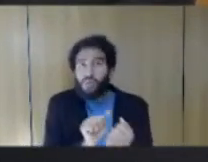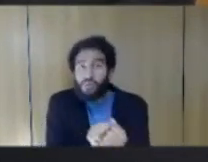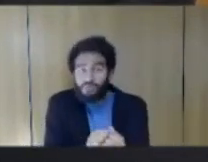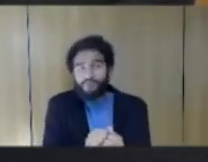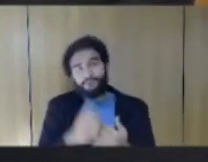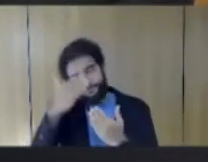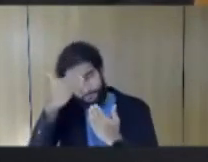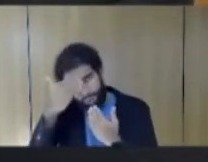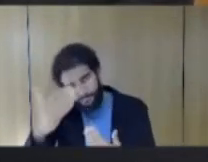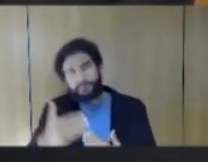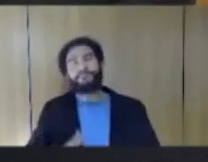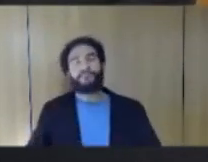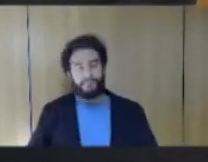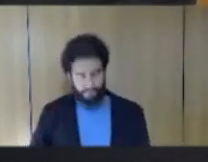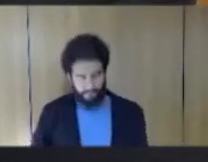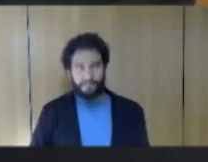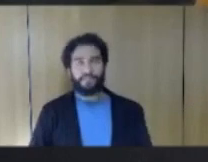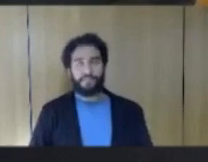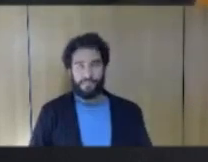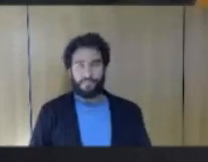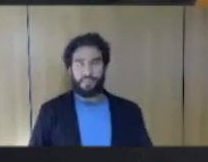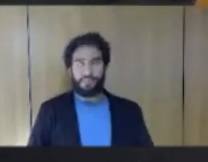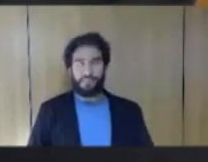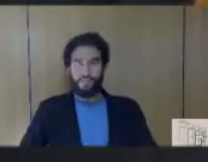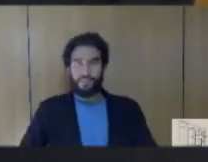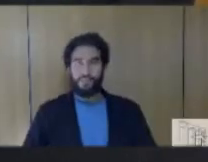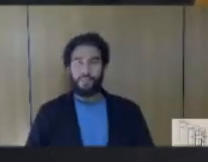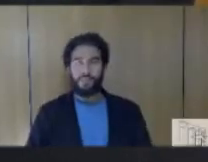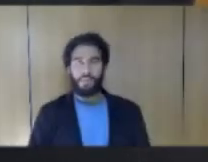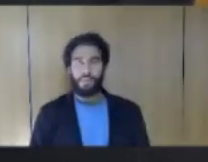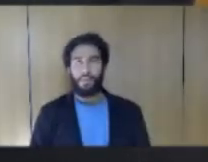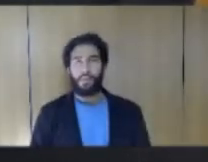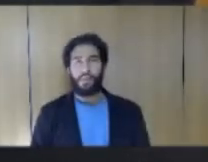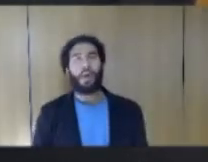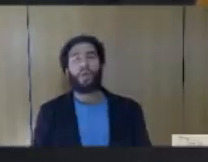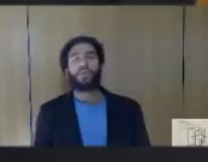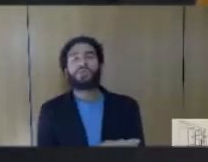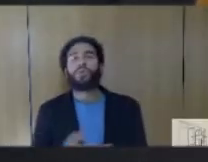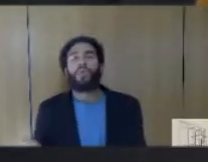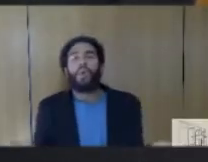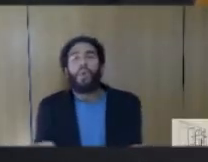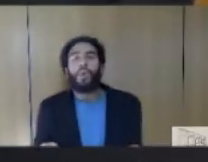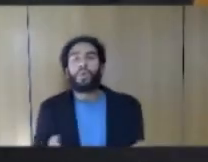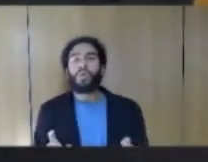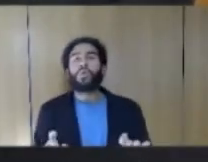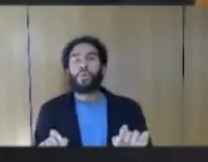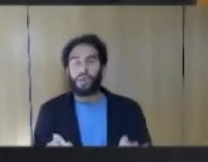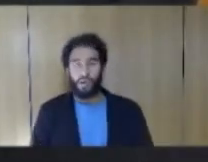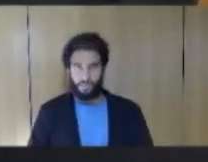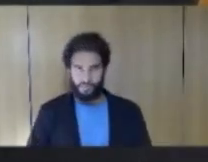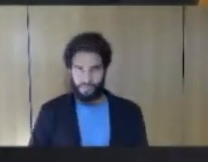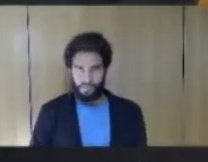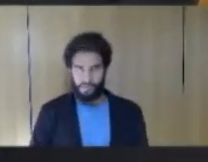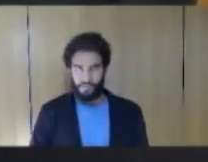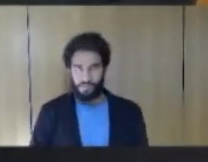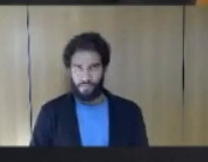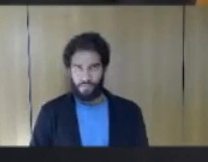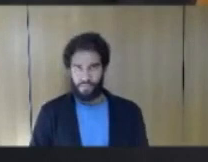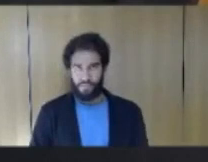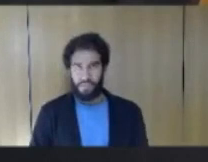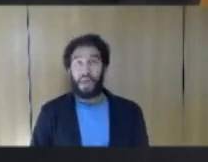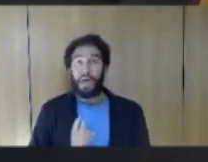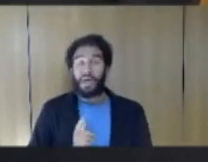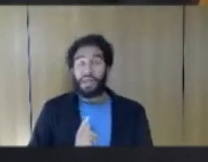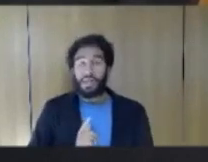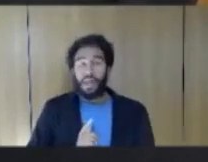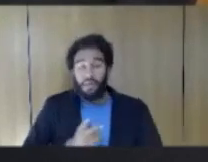e do Ministério Público do Rio de Janeiro o que ocorreu hoje nós tivemos uma delação